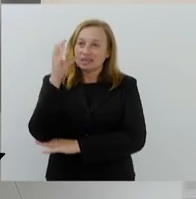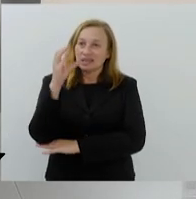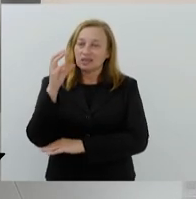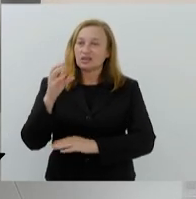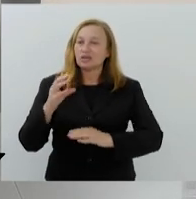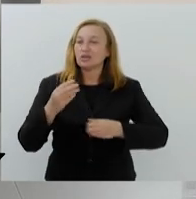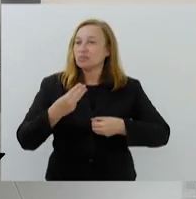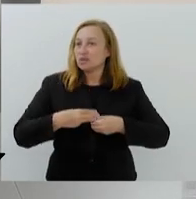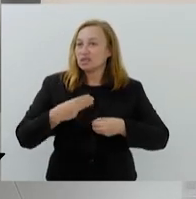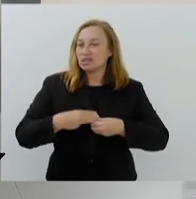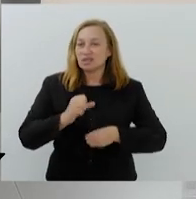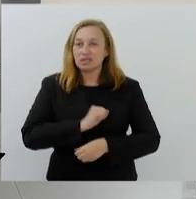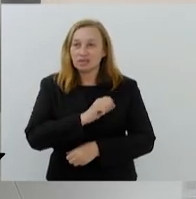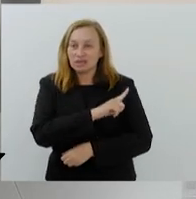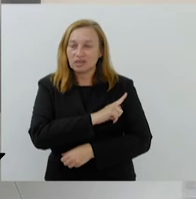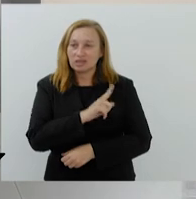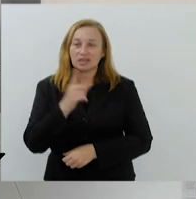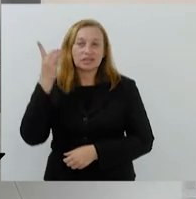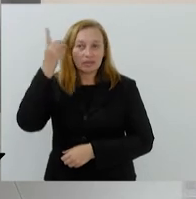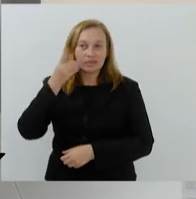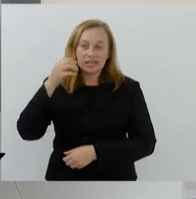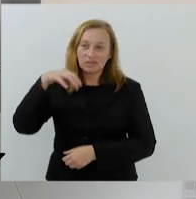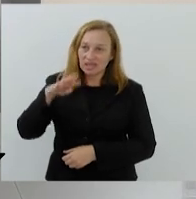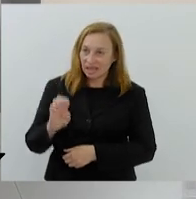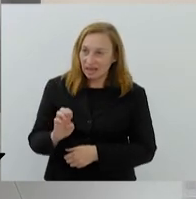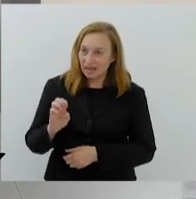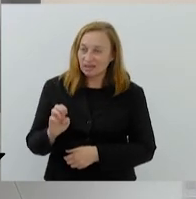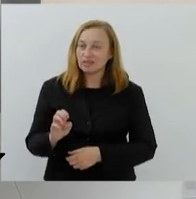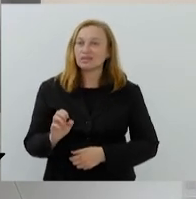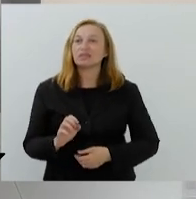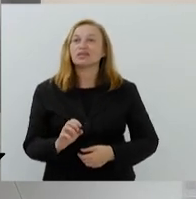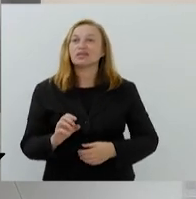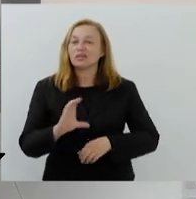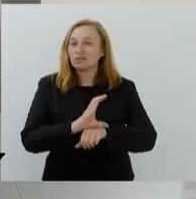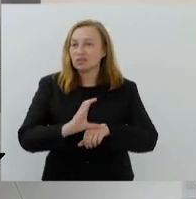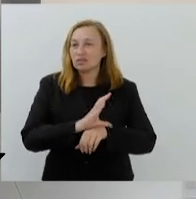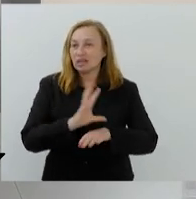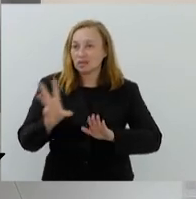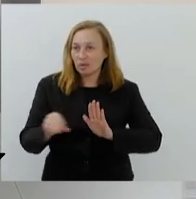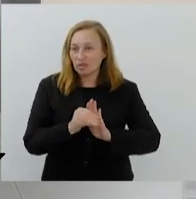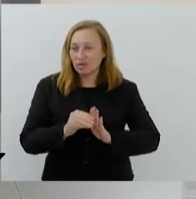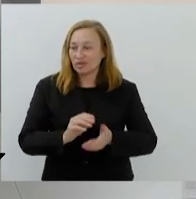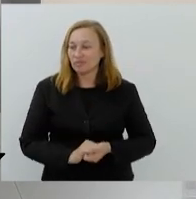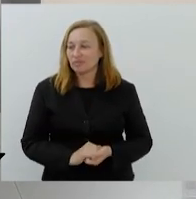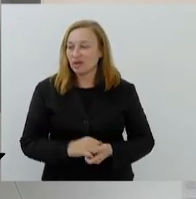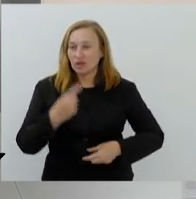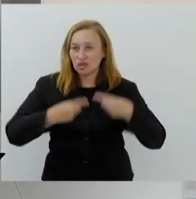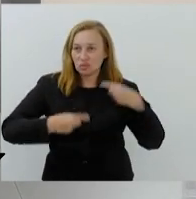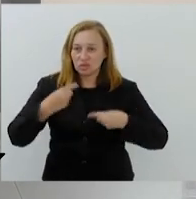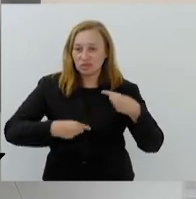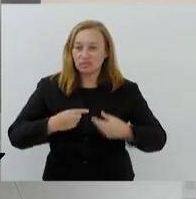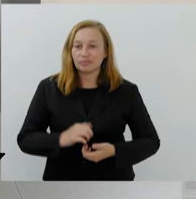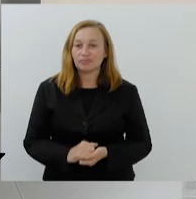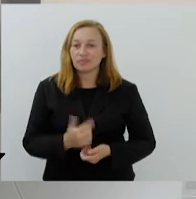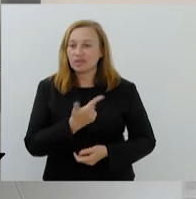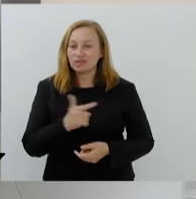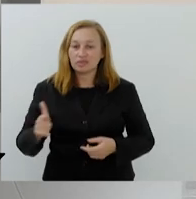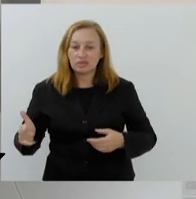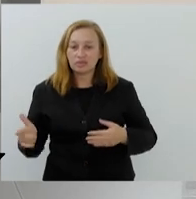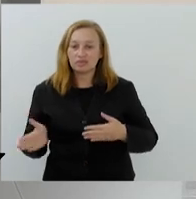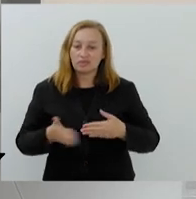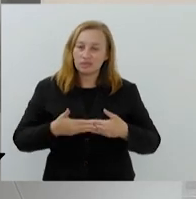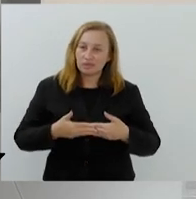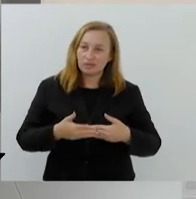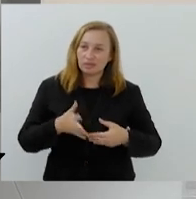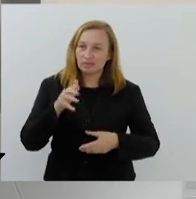parecer é do deputado Guilherme Delaroli. O parecer é pela constitucionalidade com emenda. Em discussão, não havendo quem queira